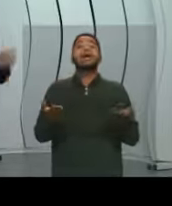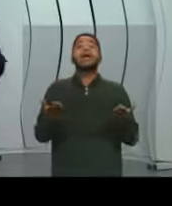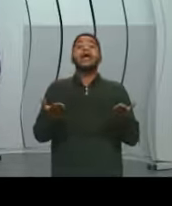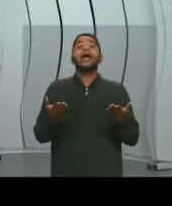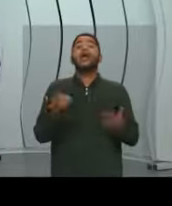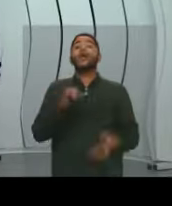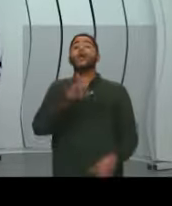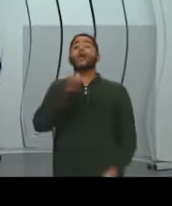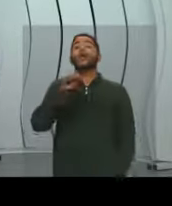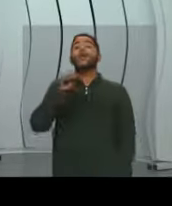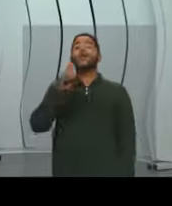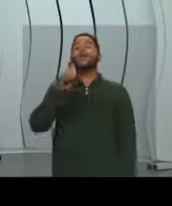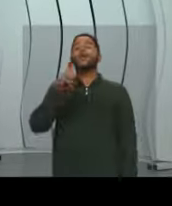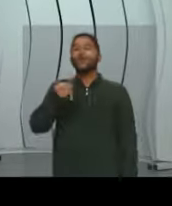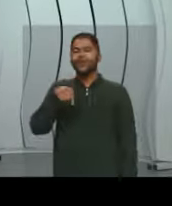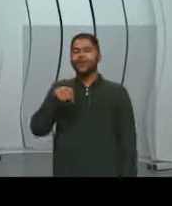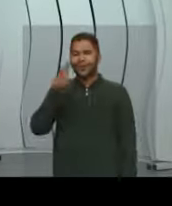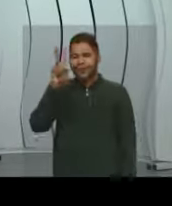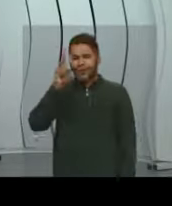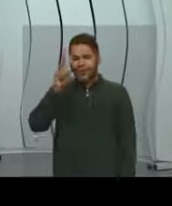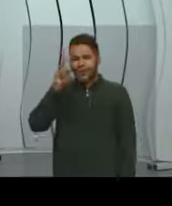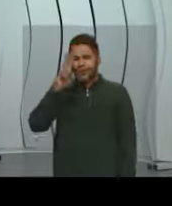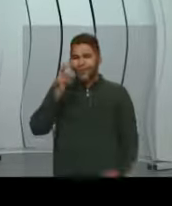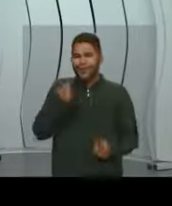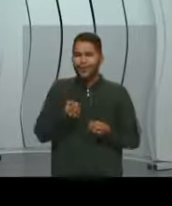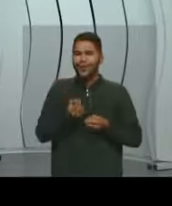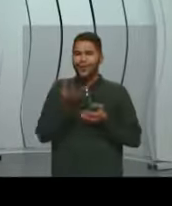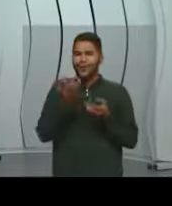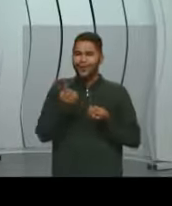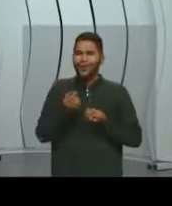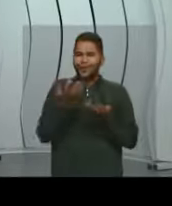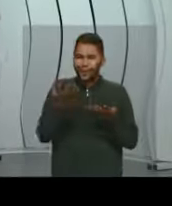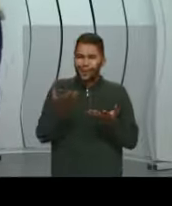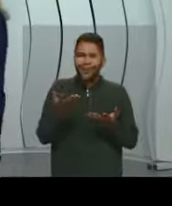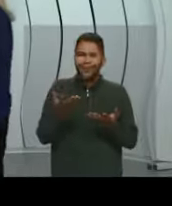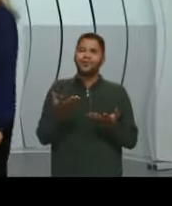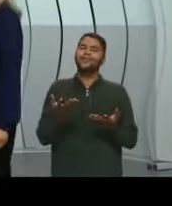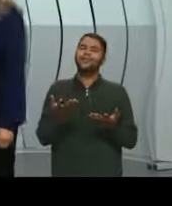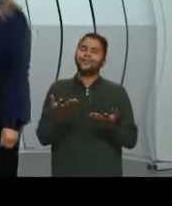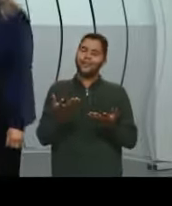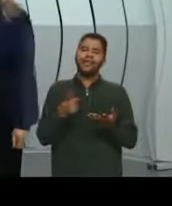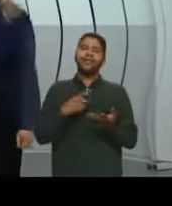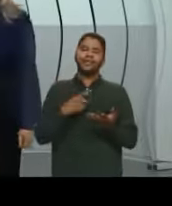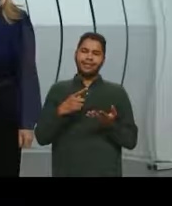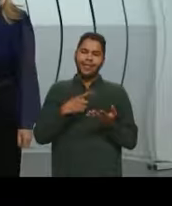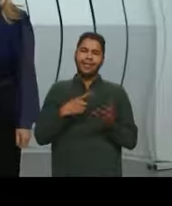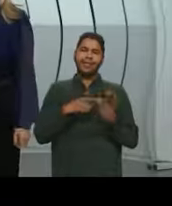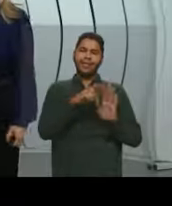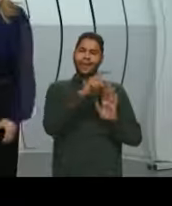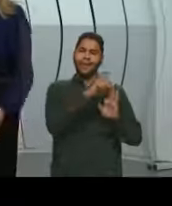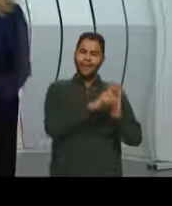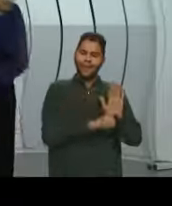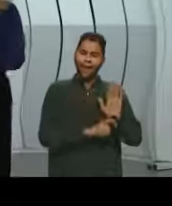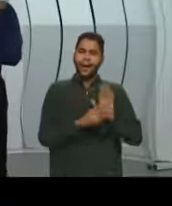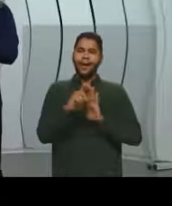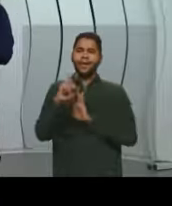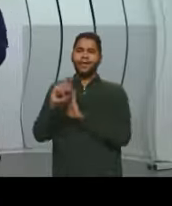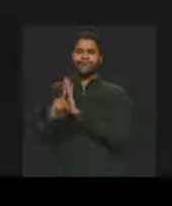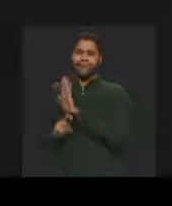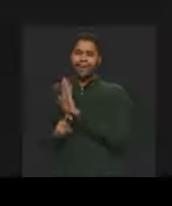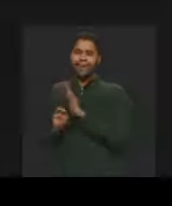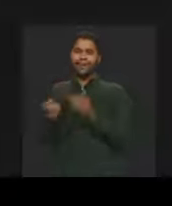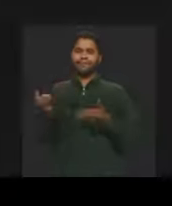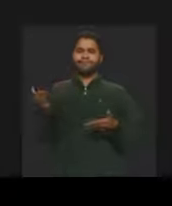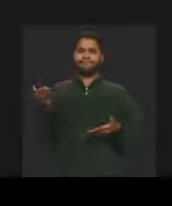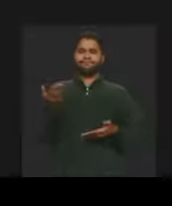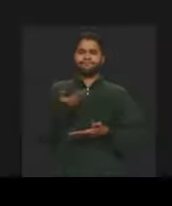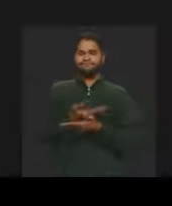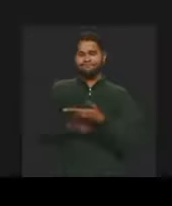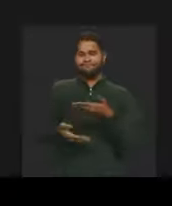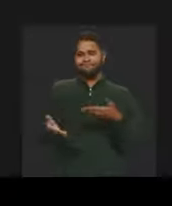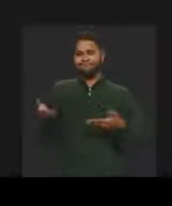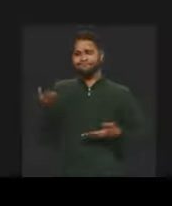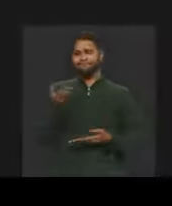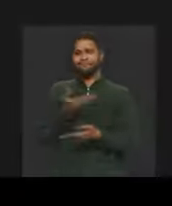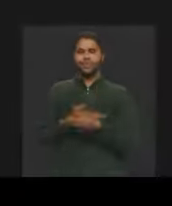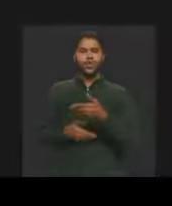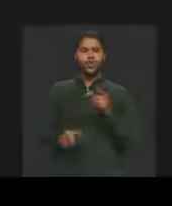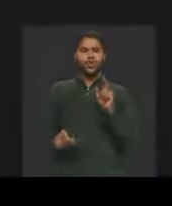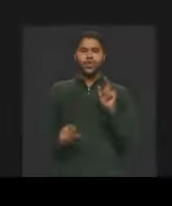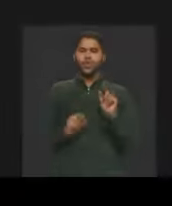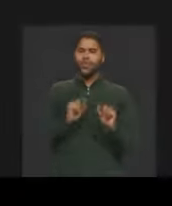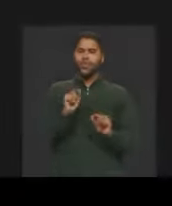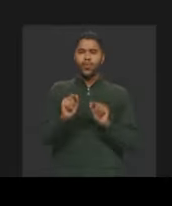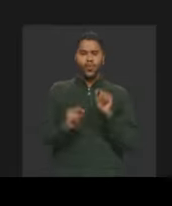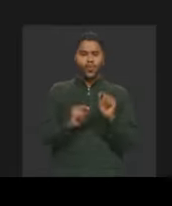José? Lembra? Então, aqui eu tenho a intertextualidade. A intertextualidade com o